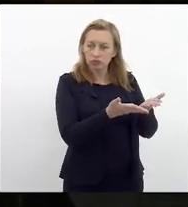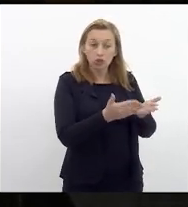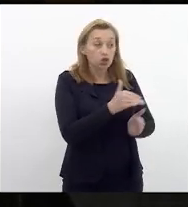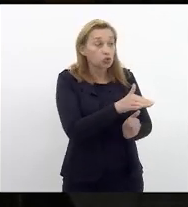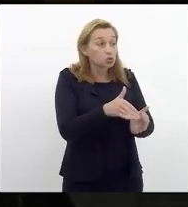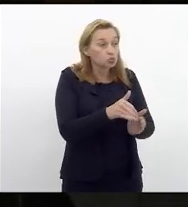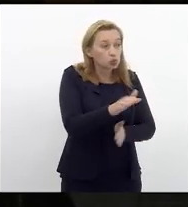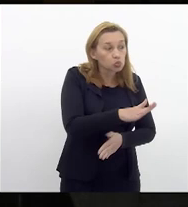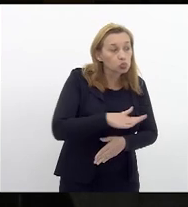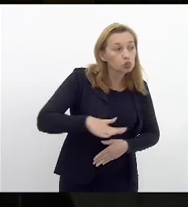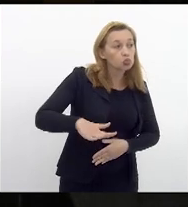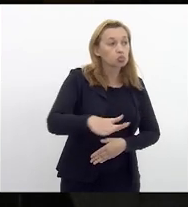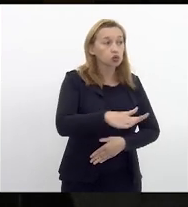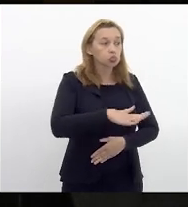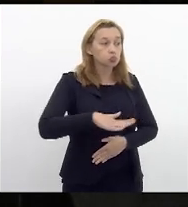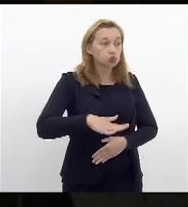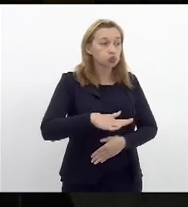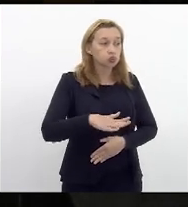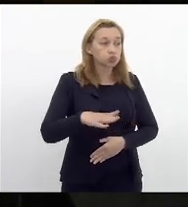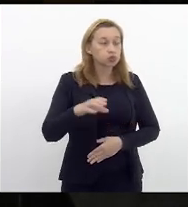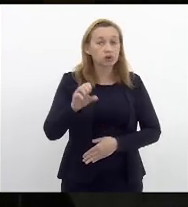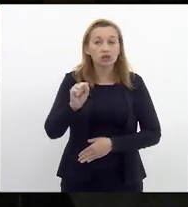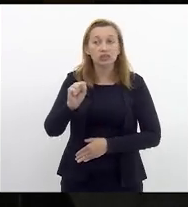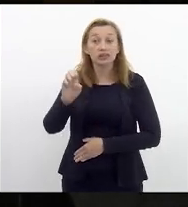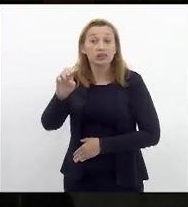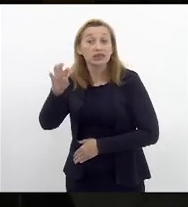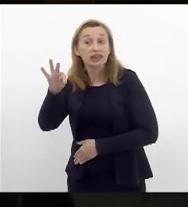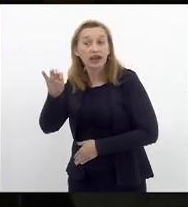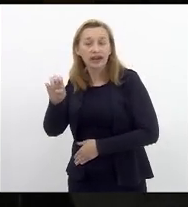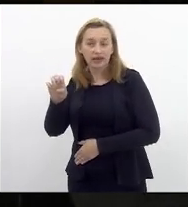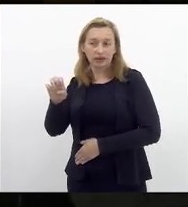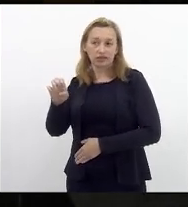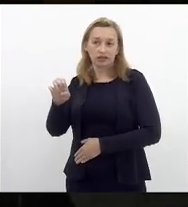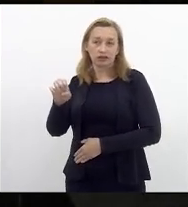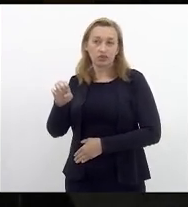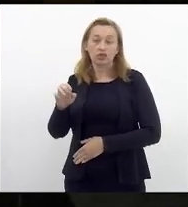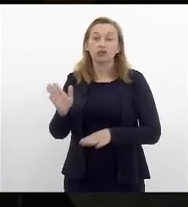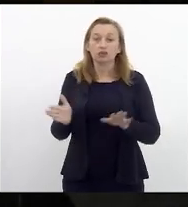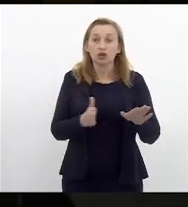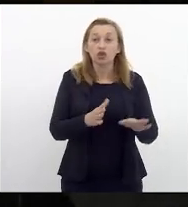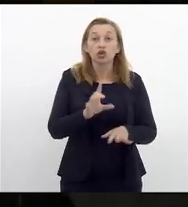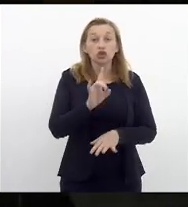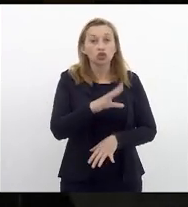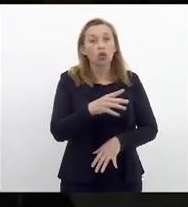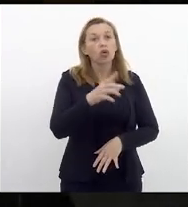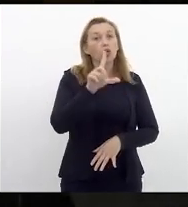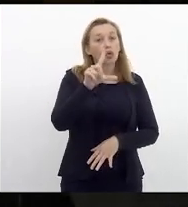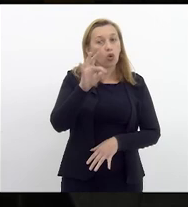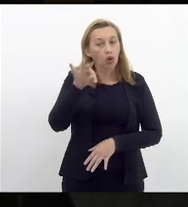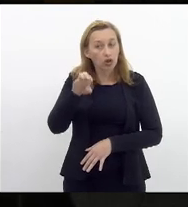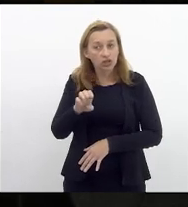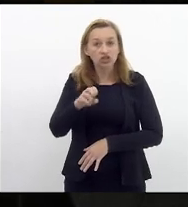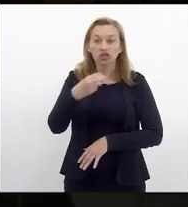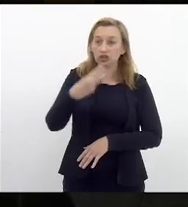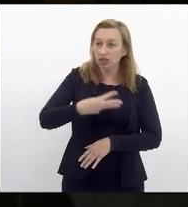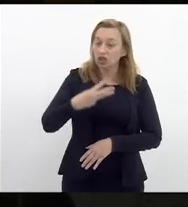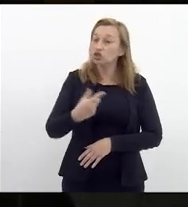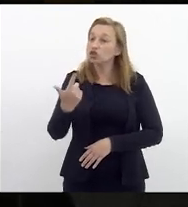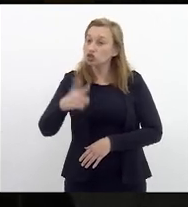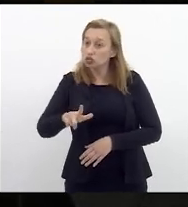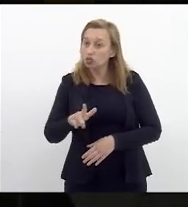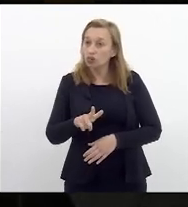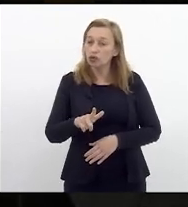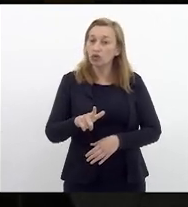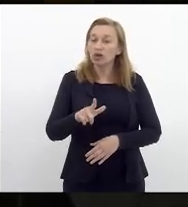as áreas de concessão da SEDAI, com exceção do lote 3, que será novamente